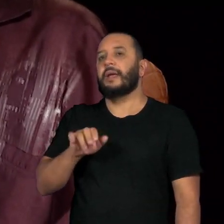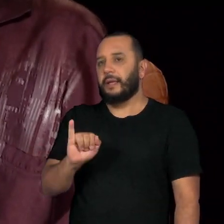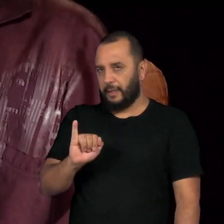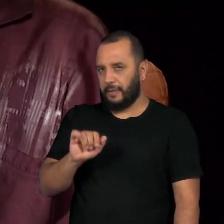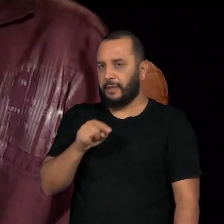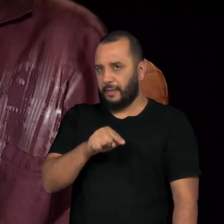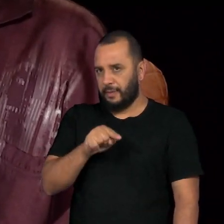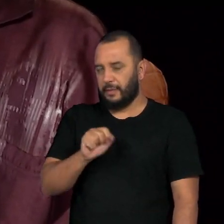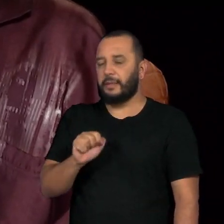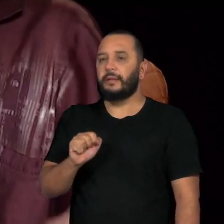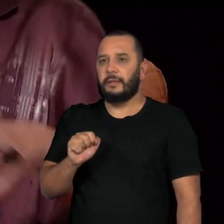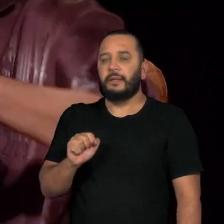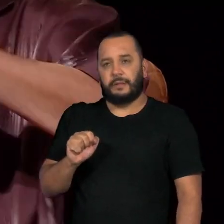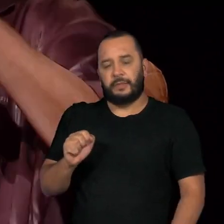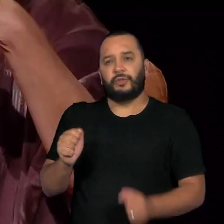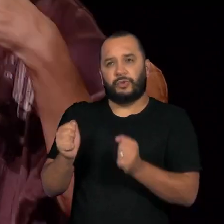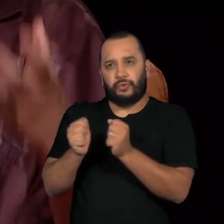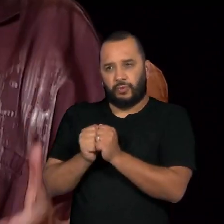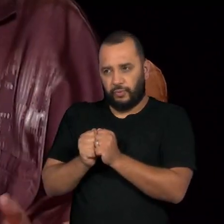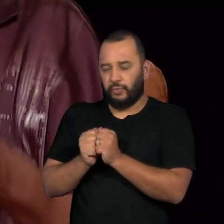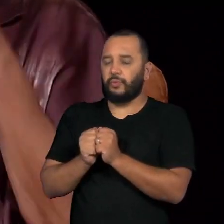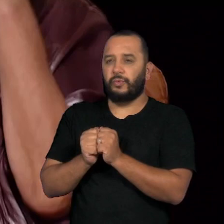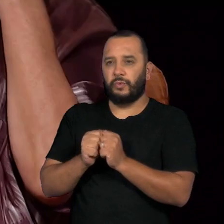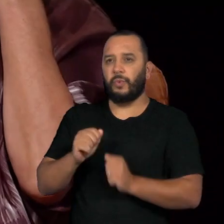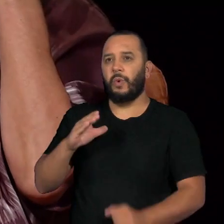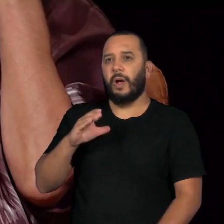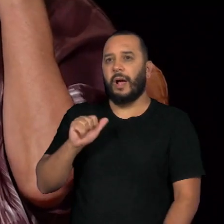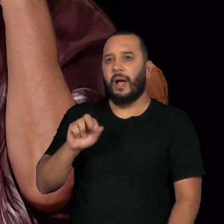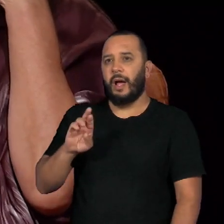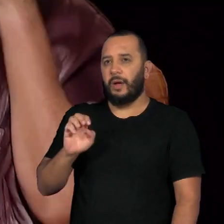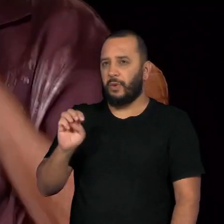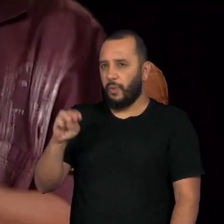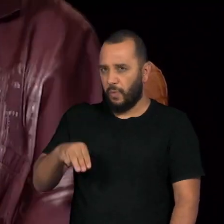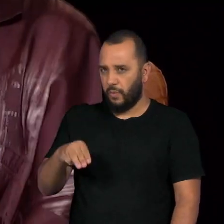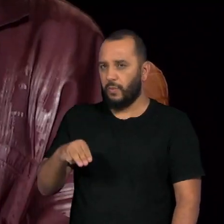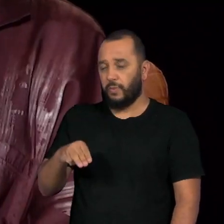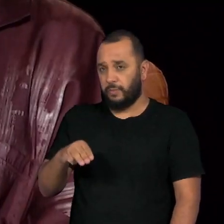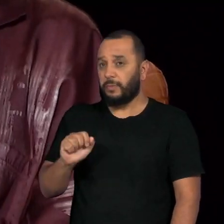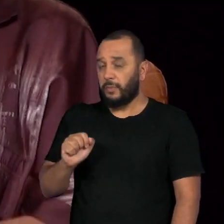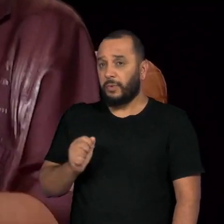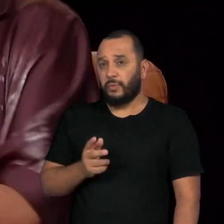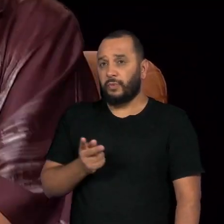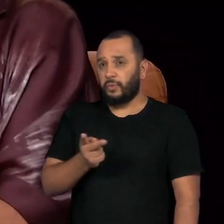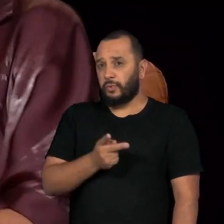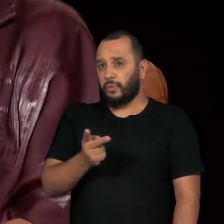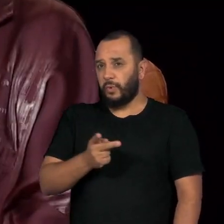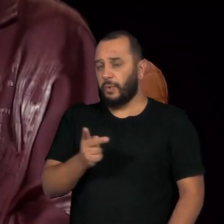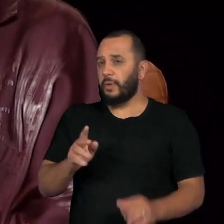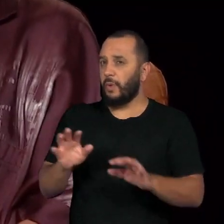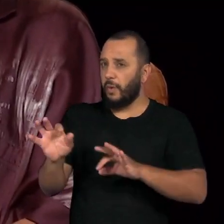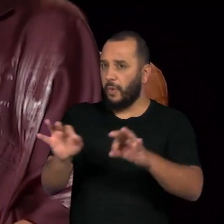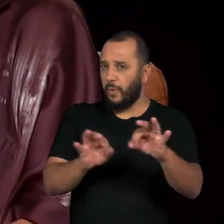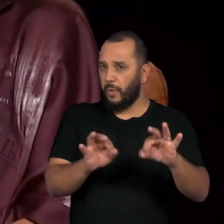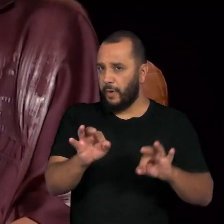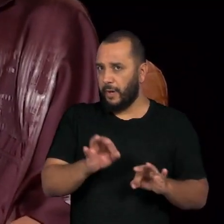ali, ele e o Caron, que estavam, como eu disse, né, buscando reorganizar